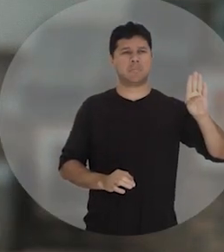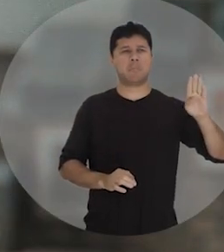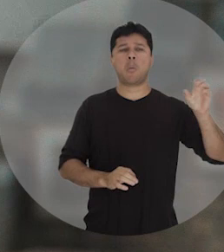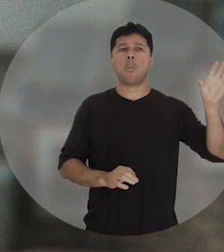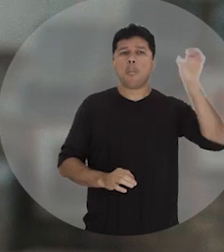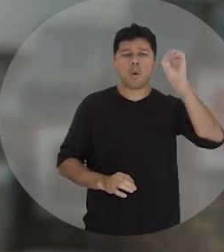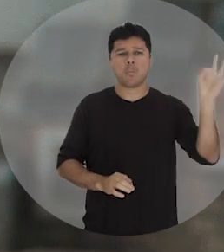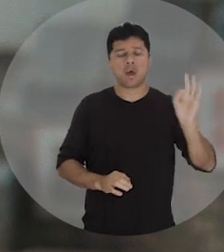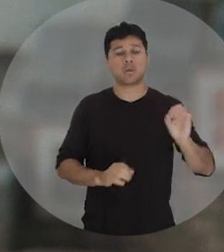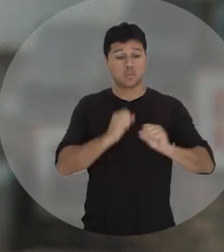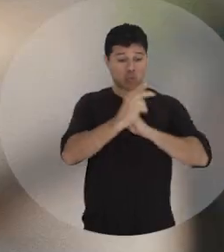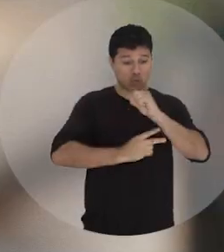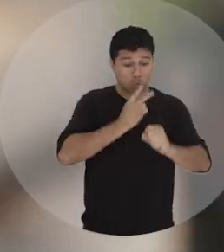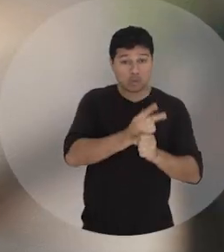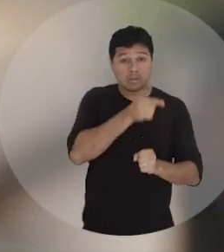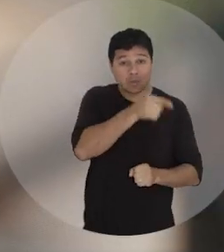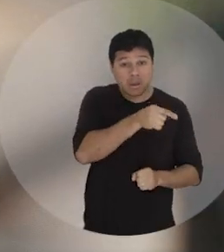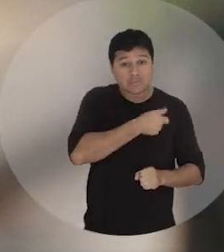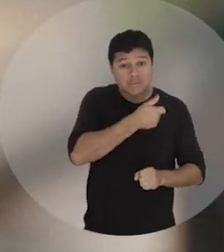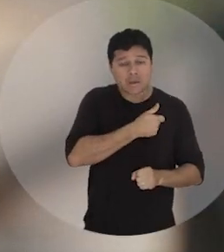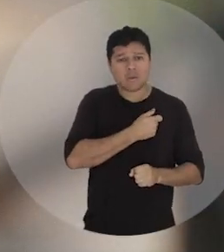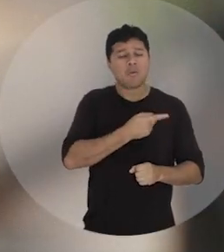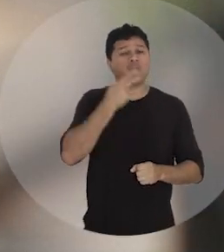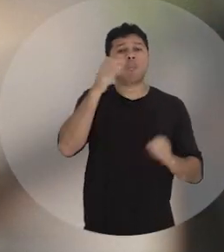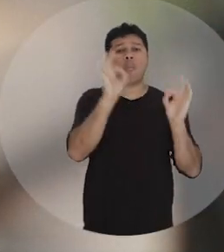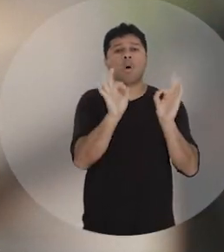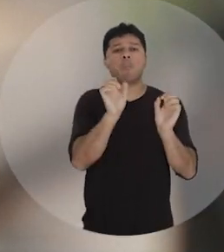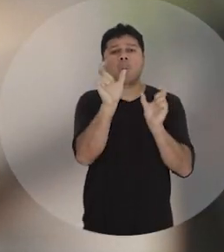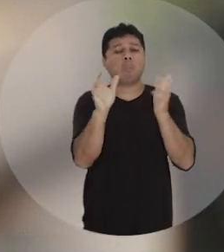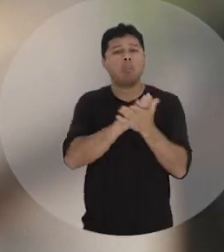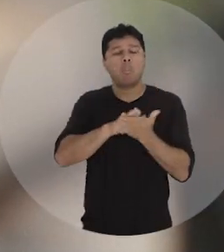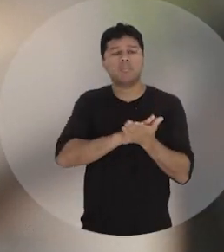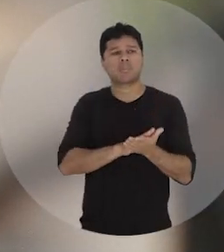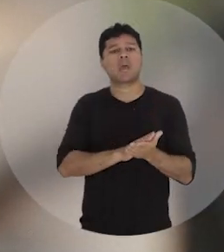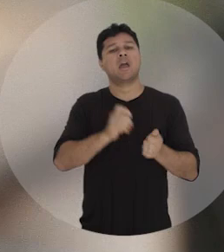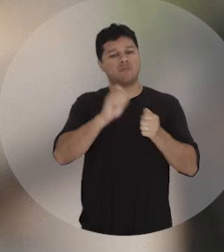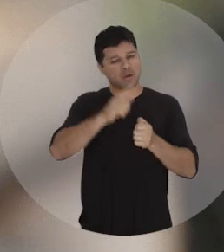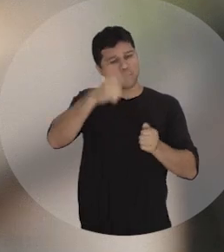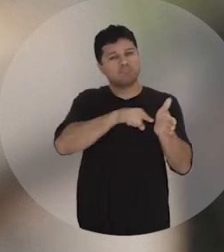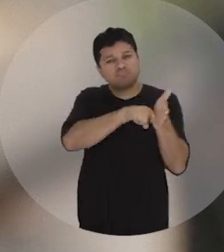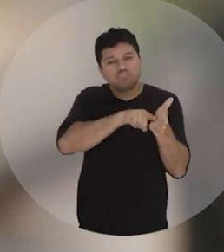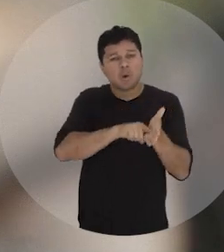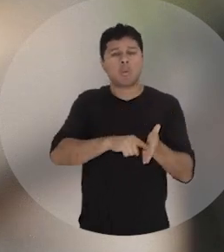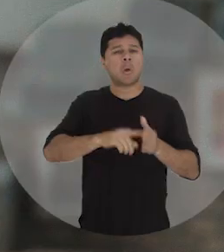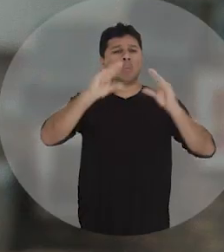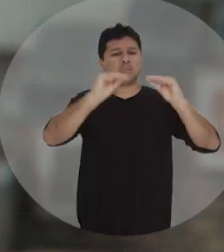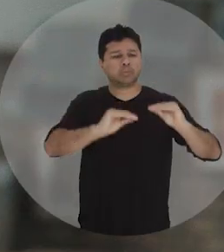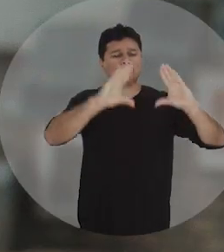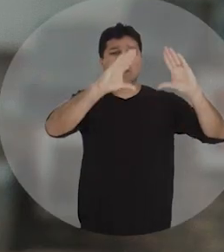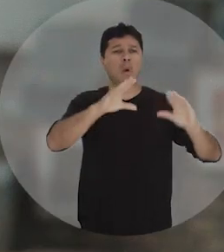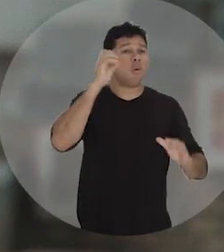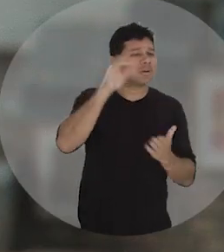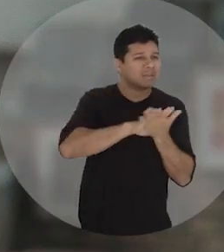90, desespero, praticamente não ouvia. Fez dois anos, ela não falava nem uma palavra. E aí que a gente foi refazer os exames,